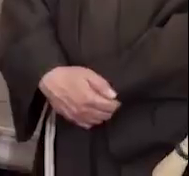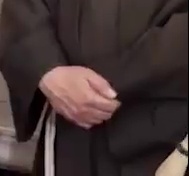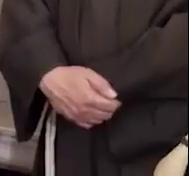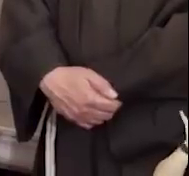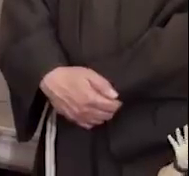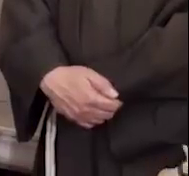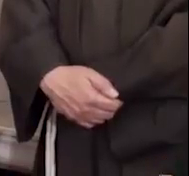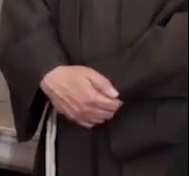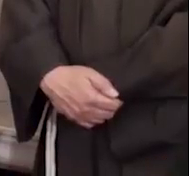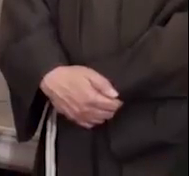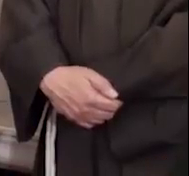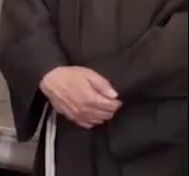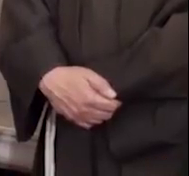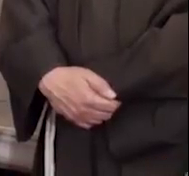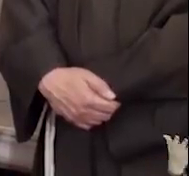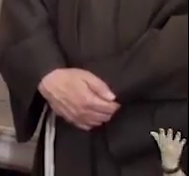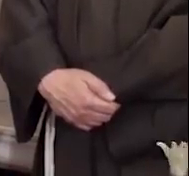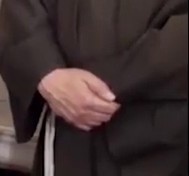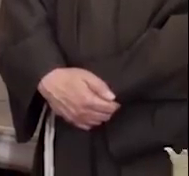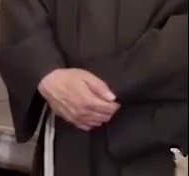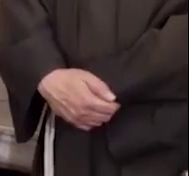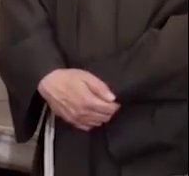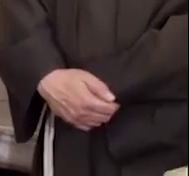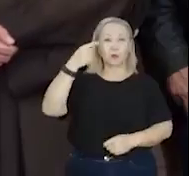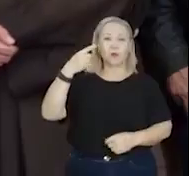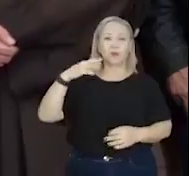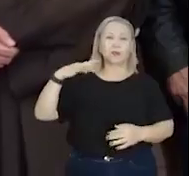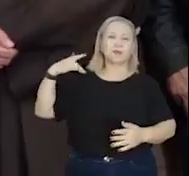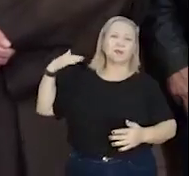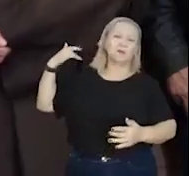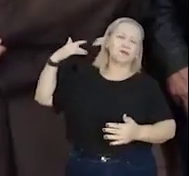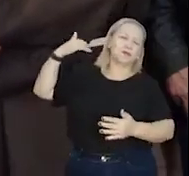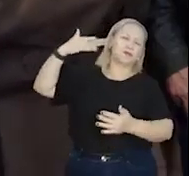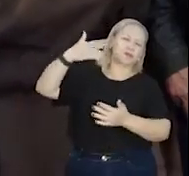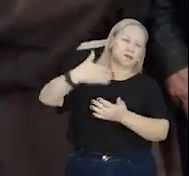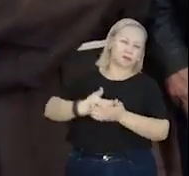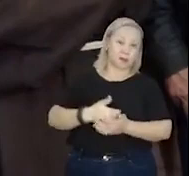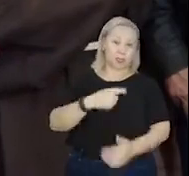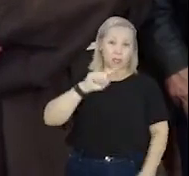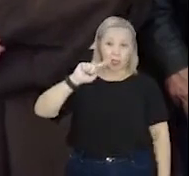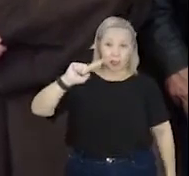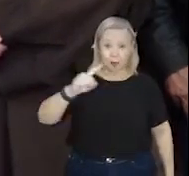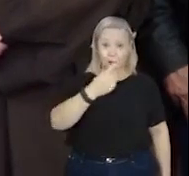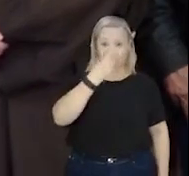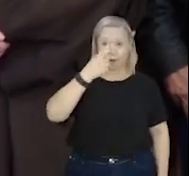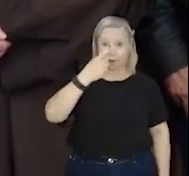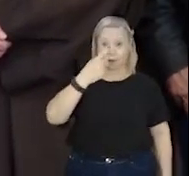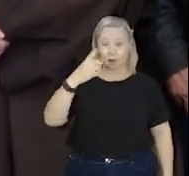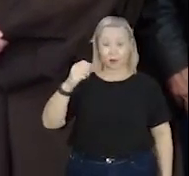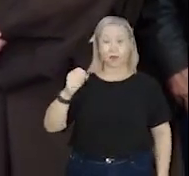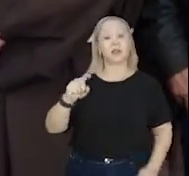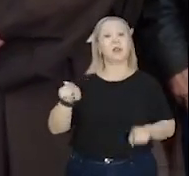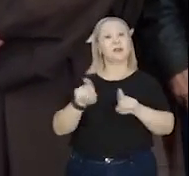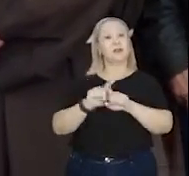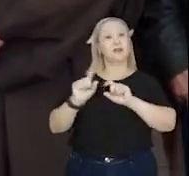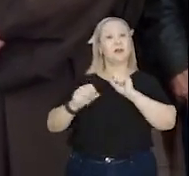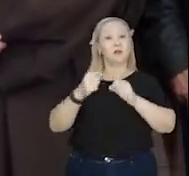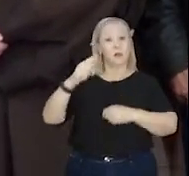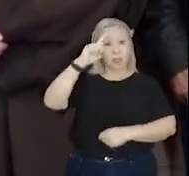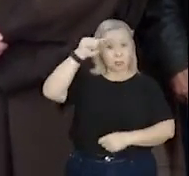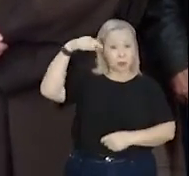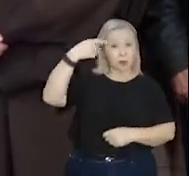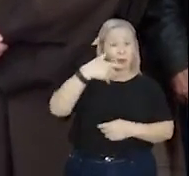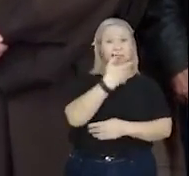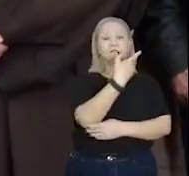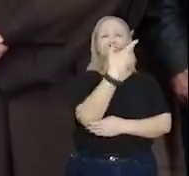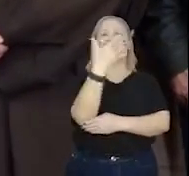hoje dia de São Francisco de Assis e é o santo da ecologia E nós queremos muito